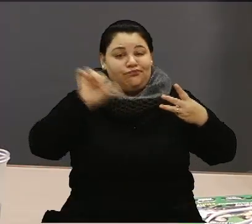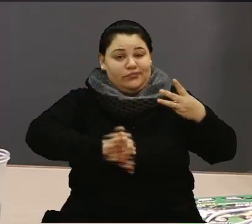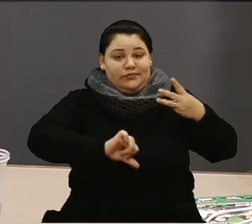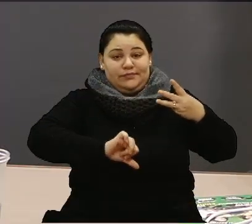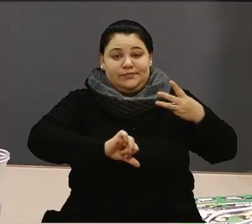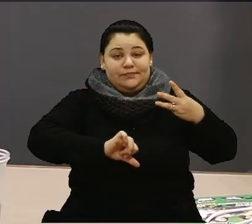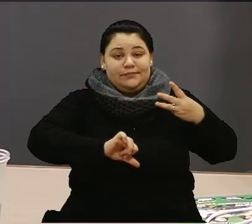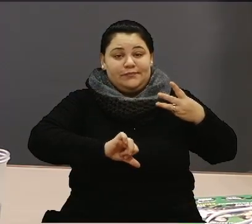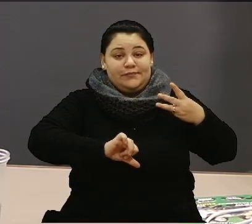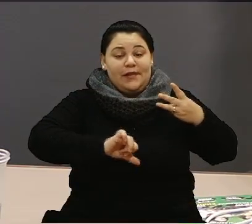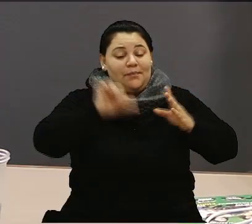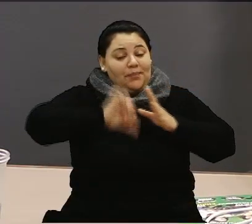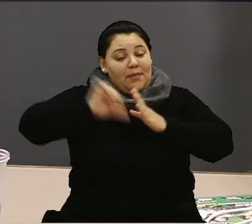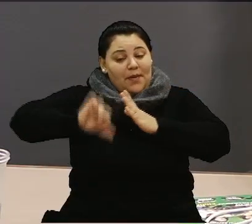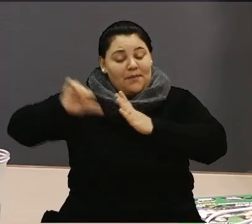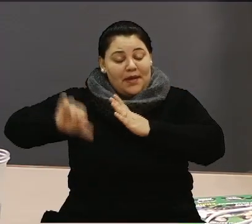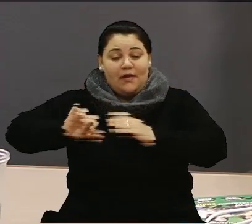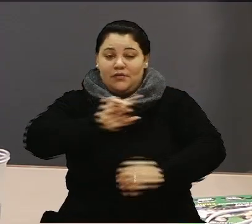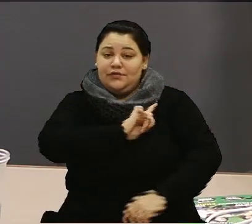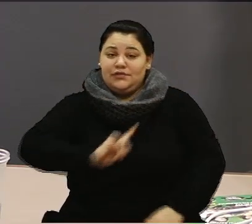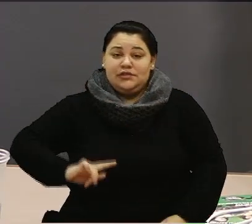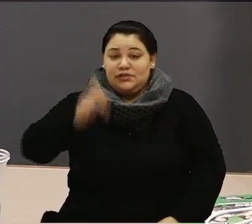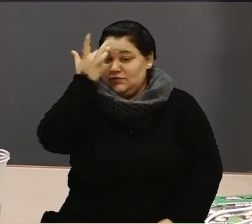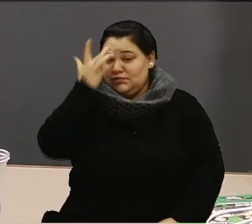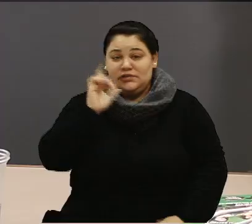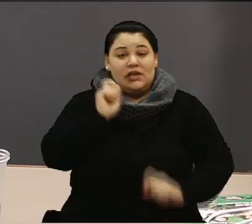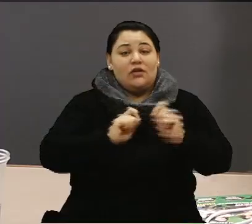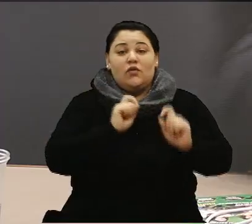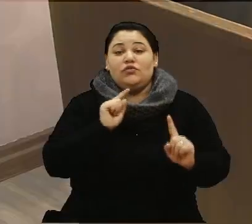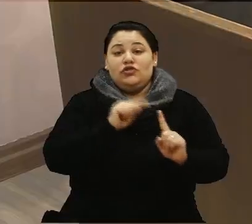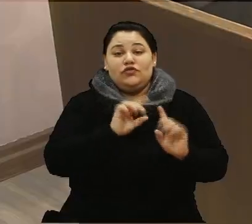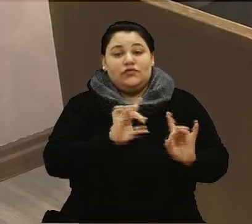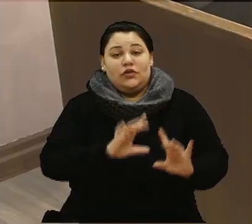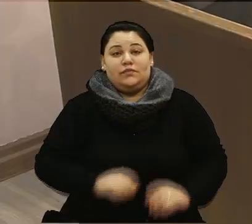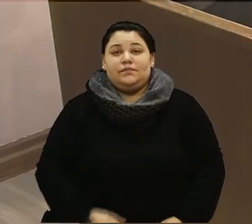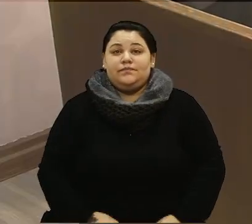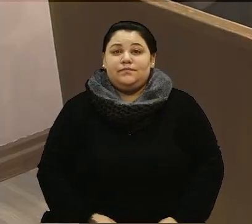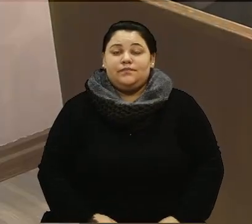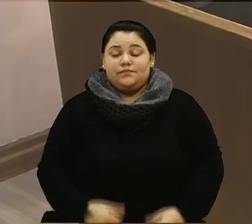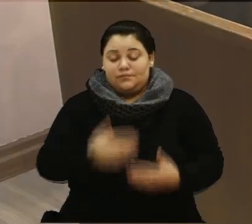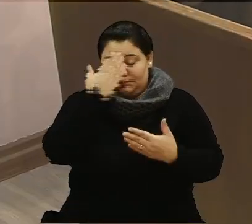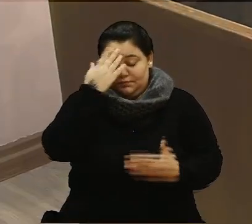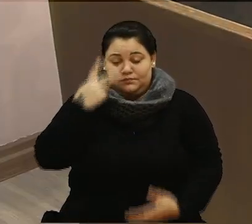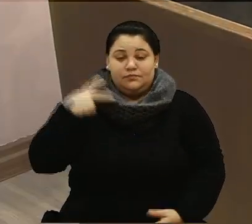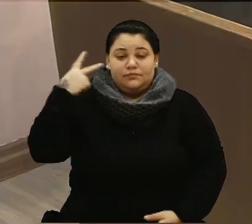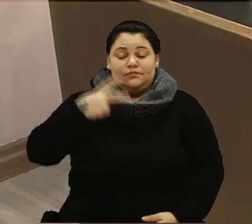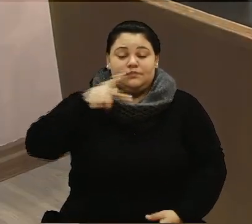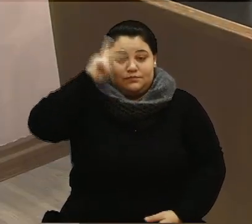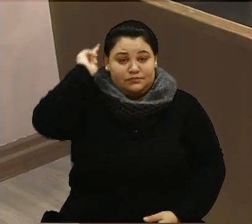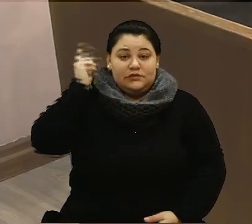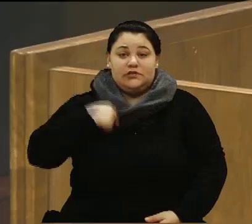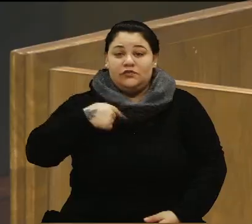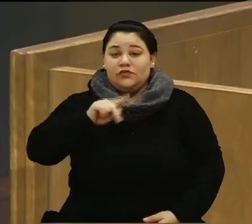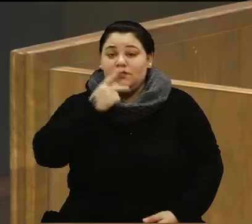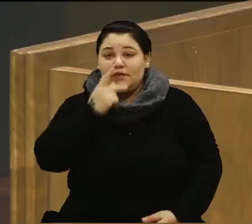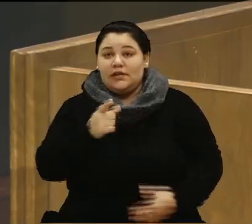cada vez mais esse governo. E aí, eu não sei onde eles querem chegar, seria isso. Obrigado, vereador Iago. E eu vou falar